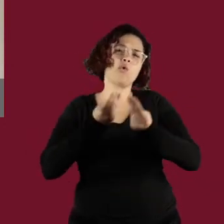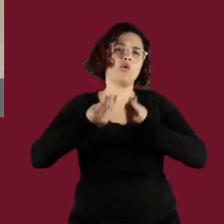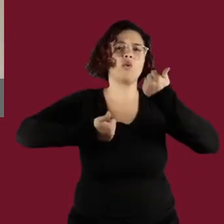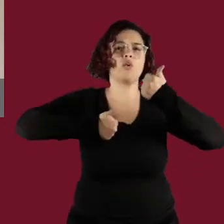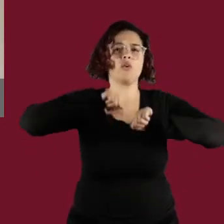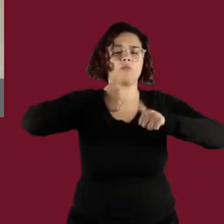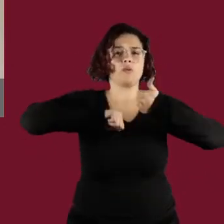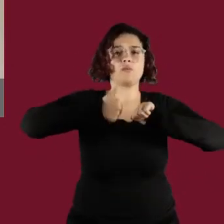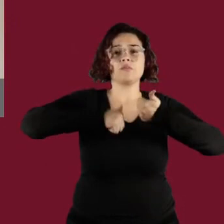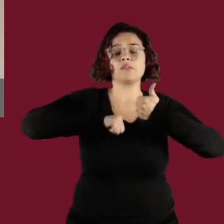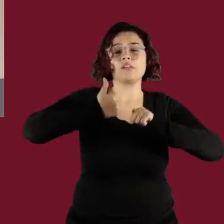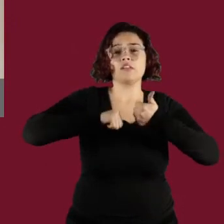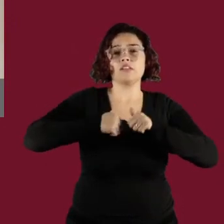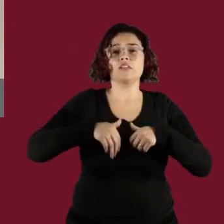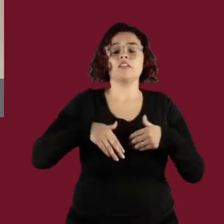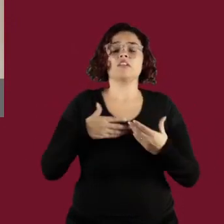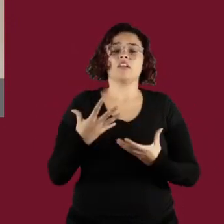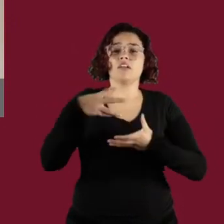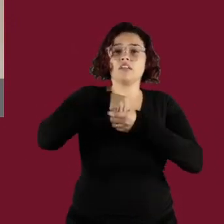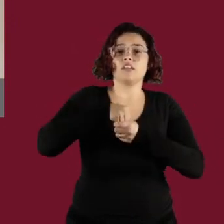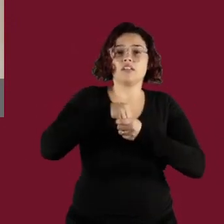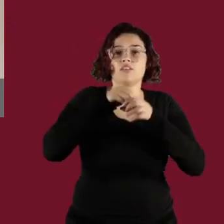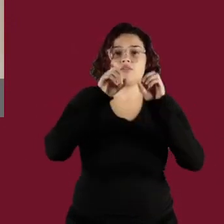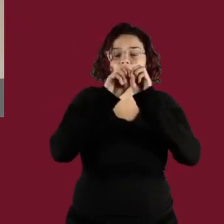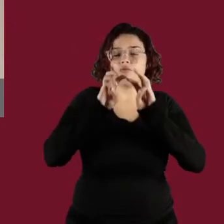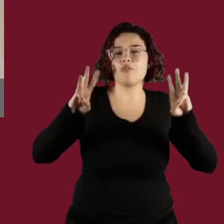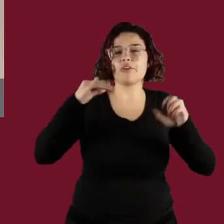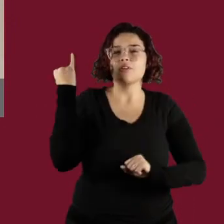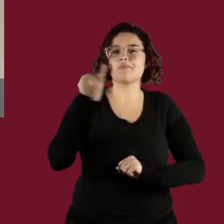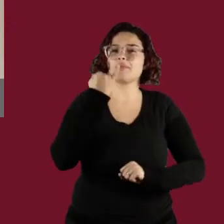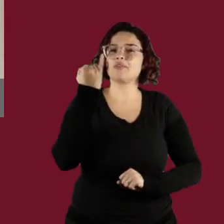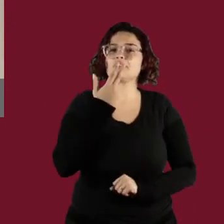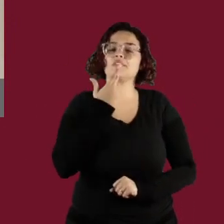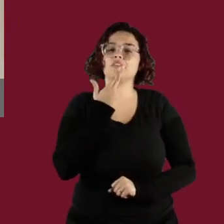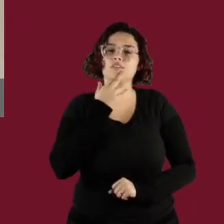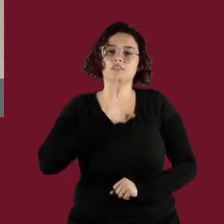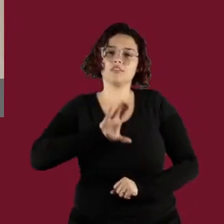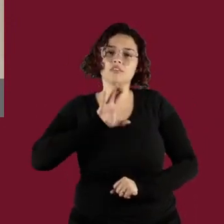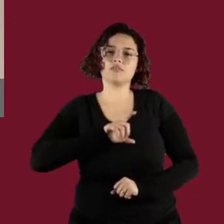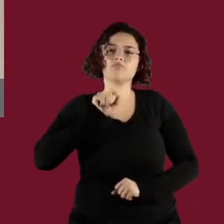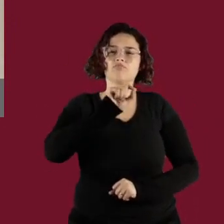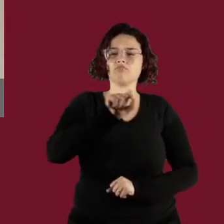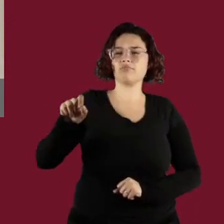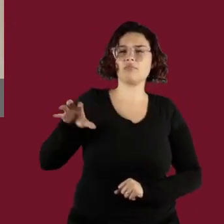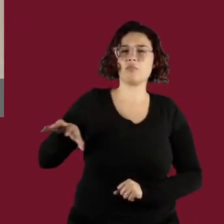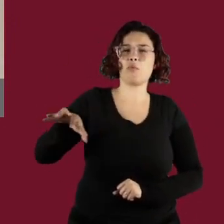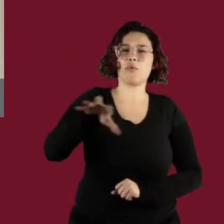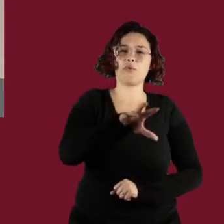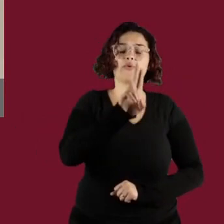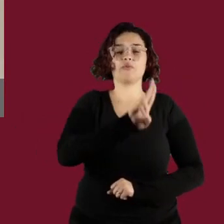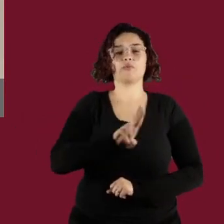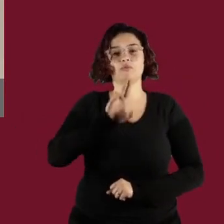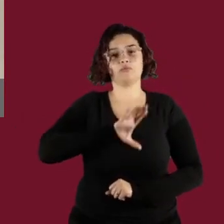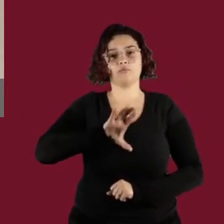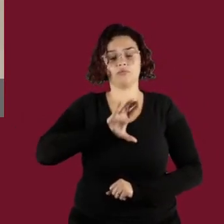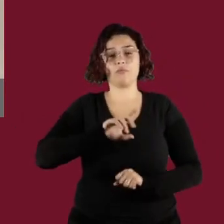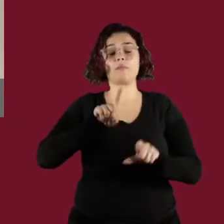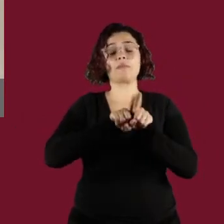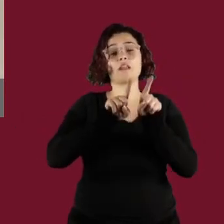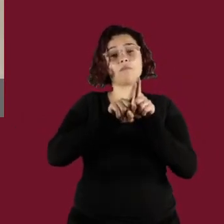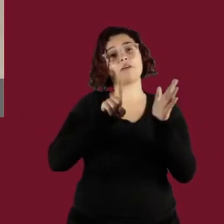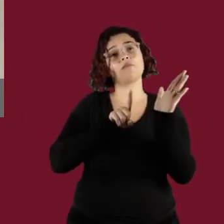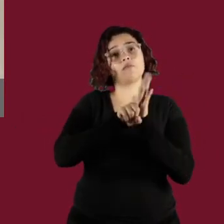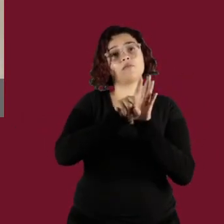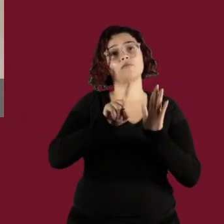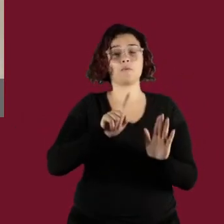língua portuguesa na ONU, considerando todos esses órgãos, né? Isso é uma pergunta. E eu já vou lançar outra, porque aí